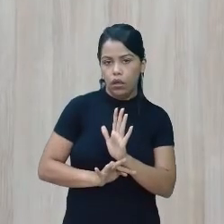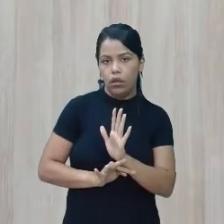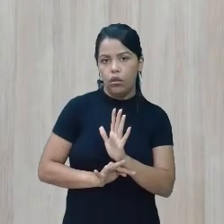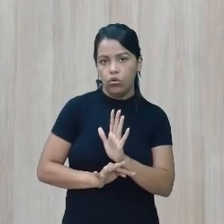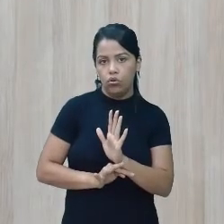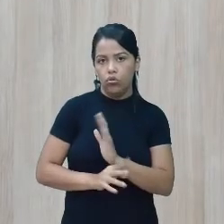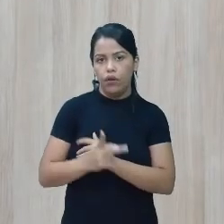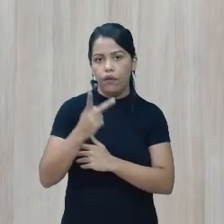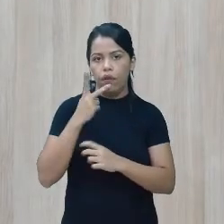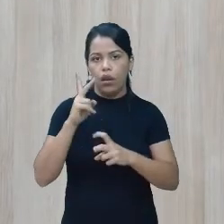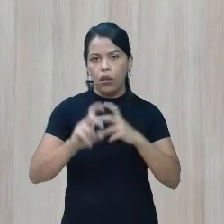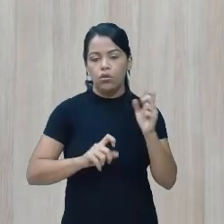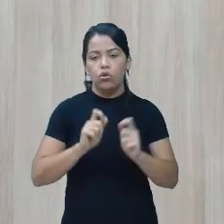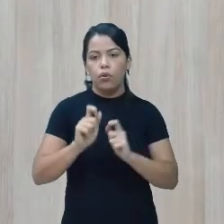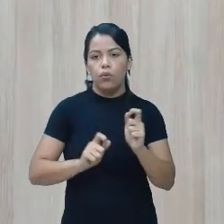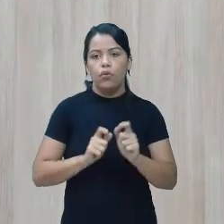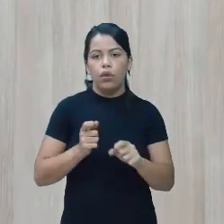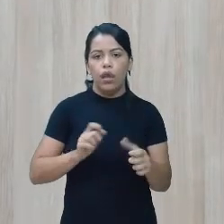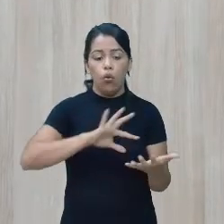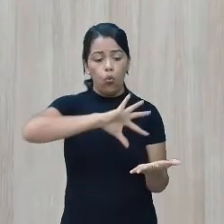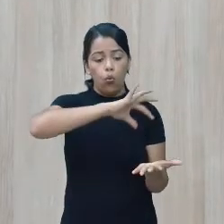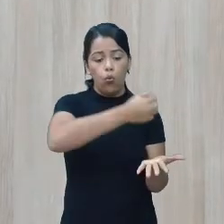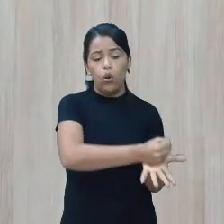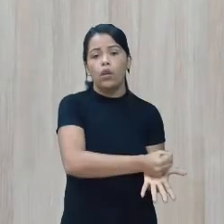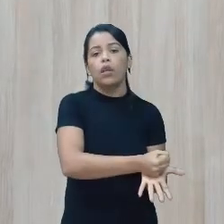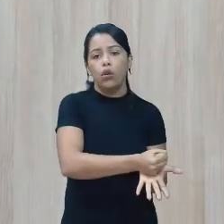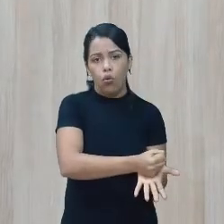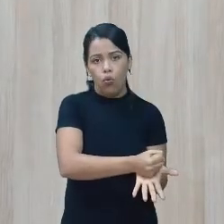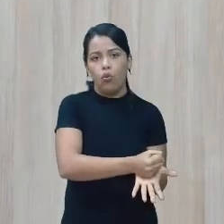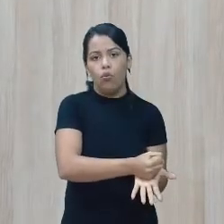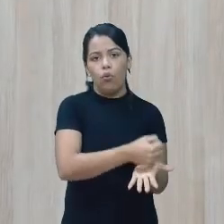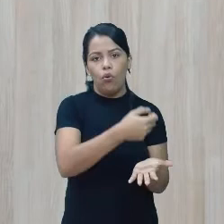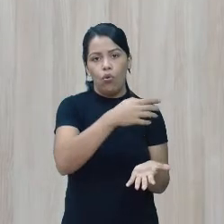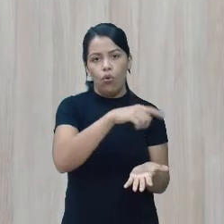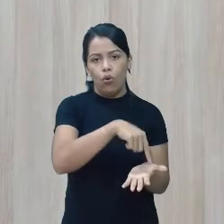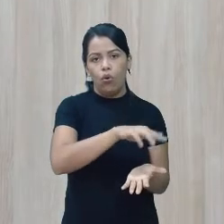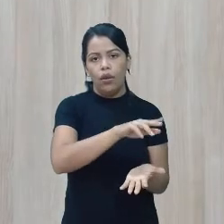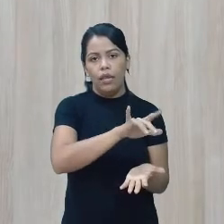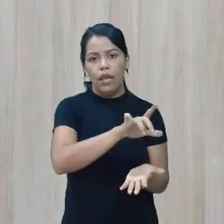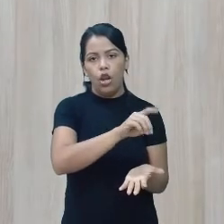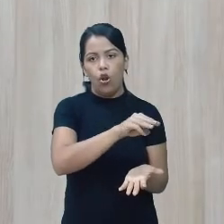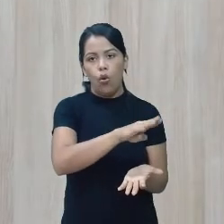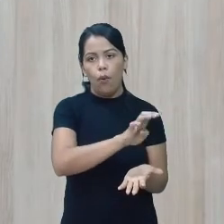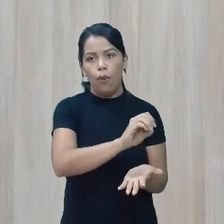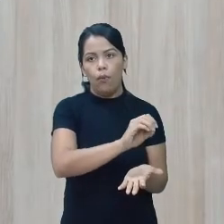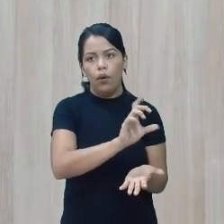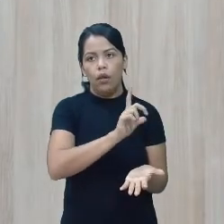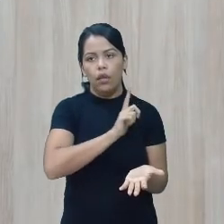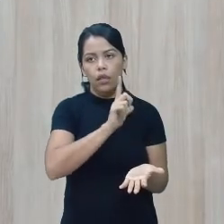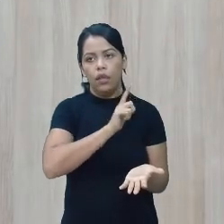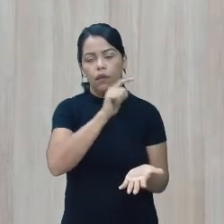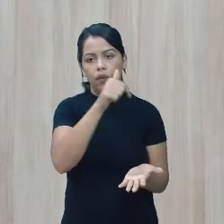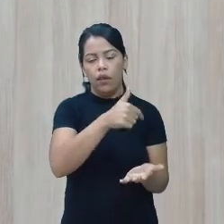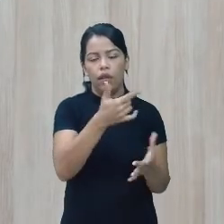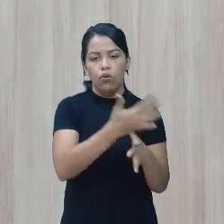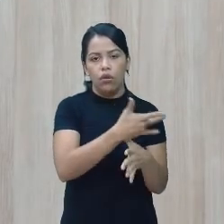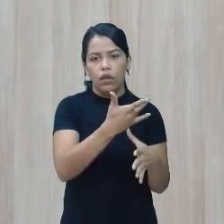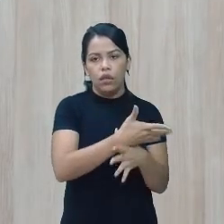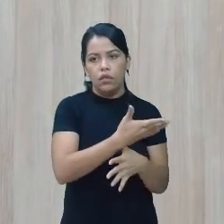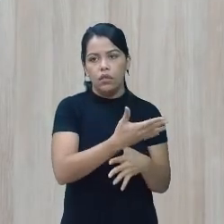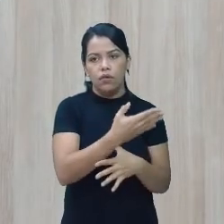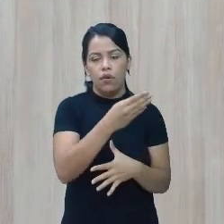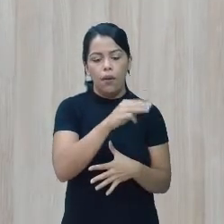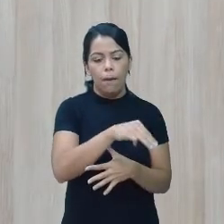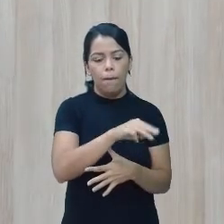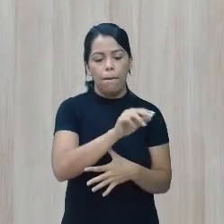chamando a atenção para um quilombo que estava, né, atuando aqui no Recife, que é o quilombo do Malunguinho. O quilombo